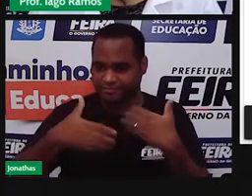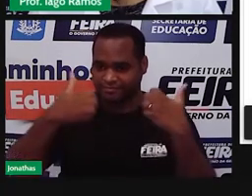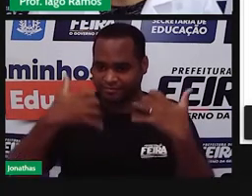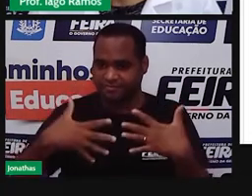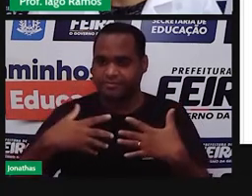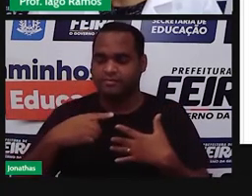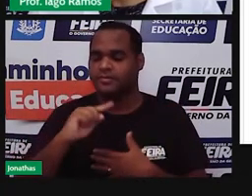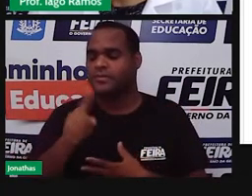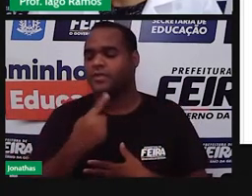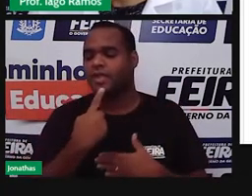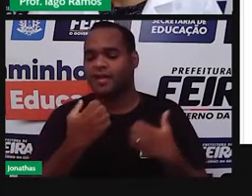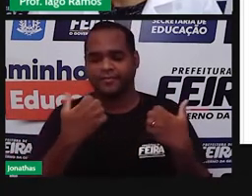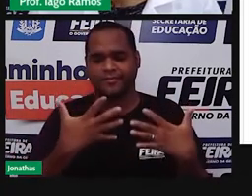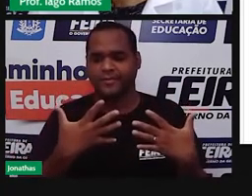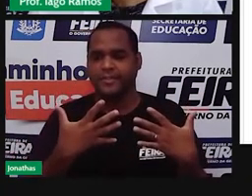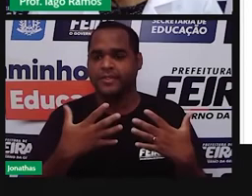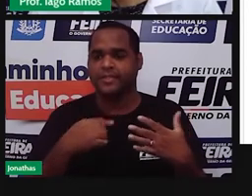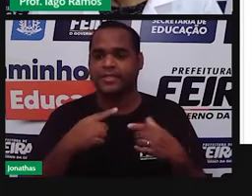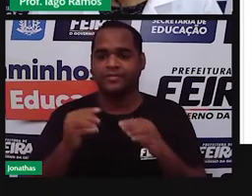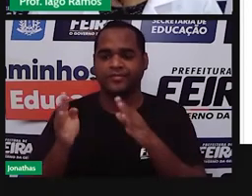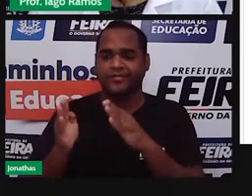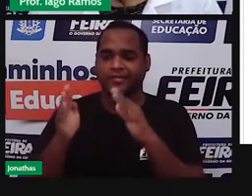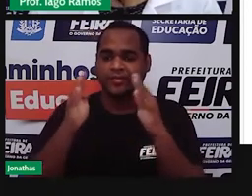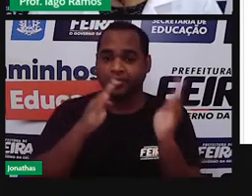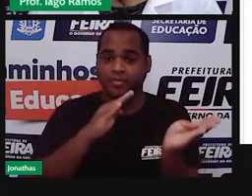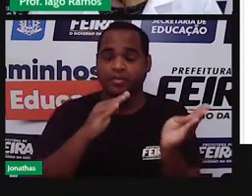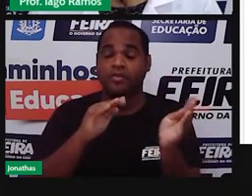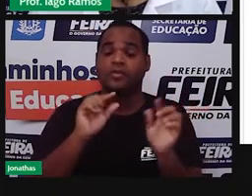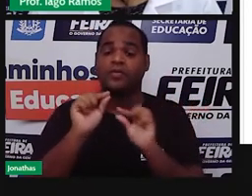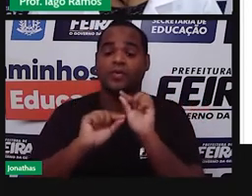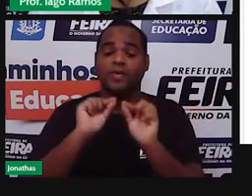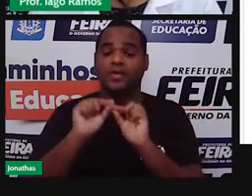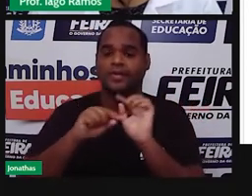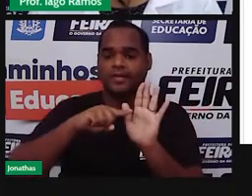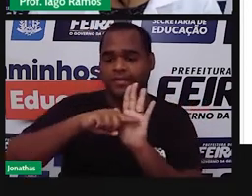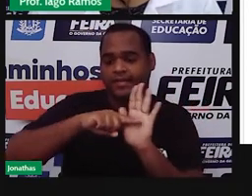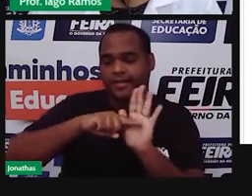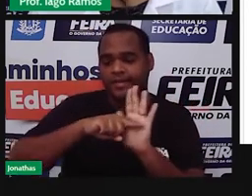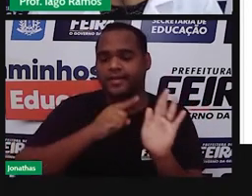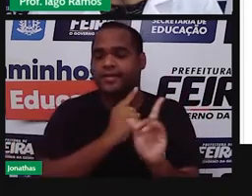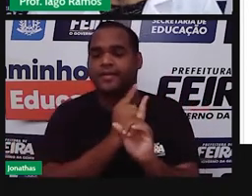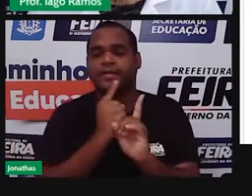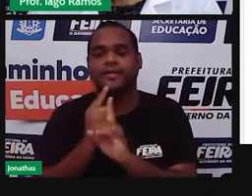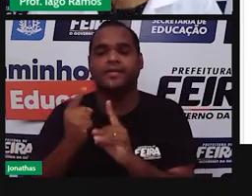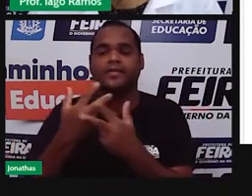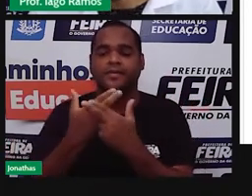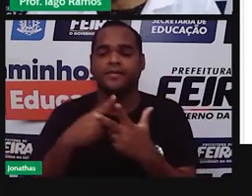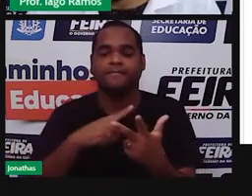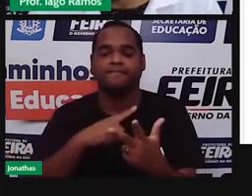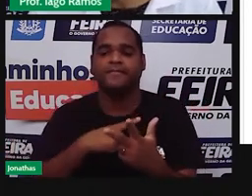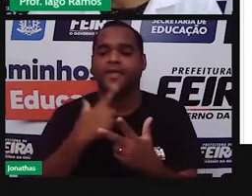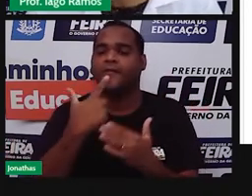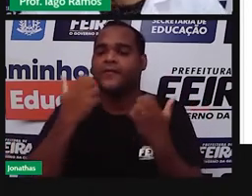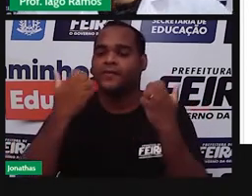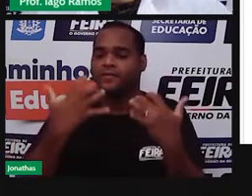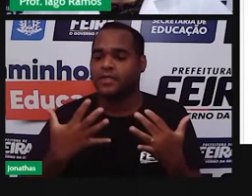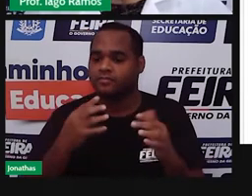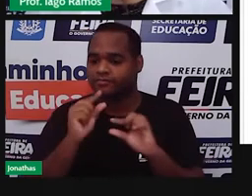eu quero puxar aqui para o lado a tela e analisar essa outra situação com você, que também envolve